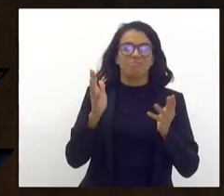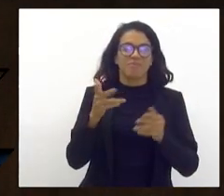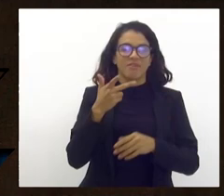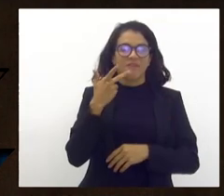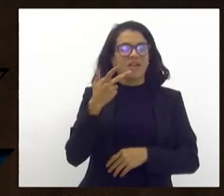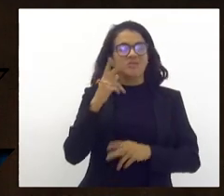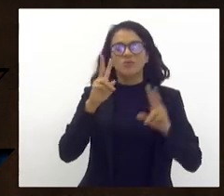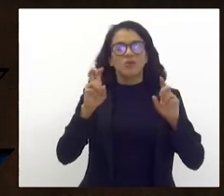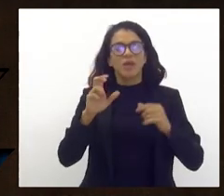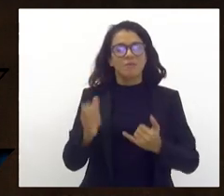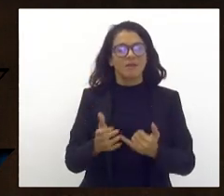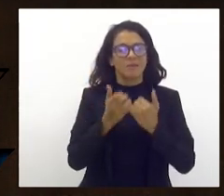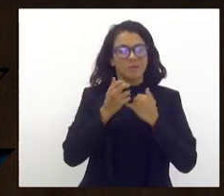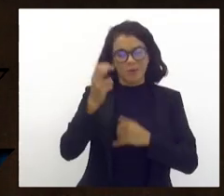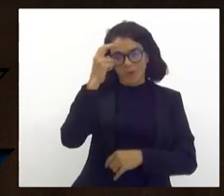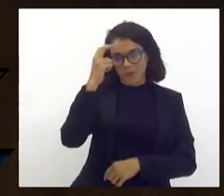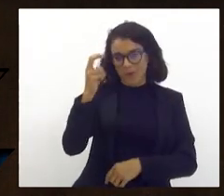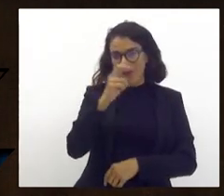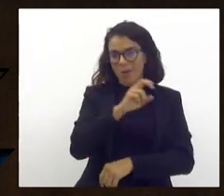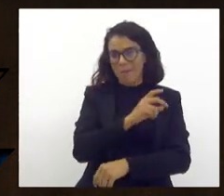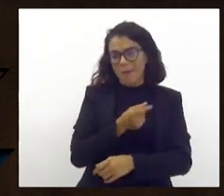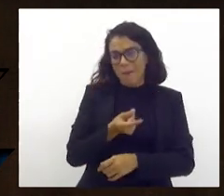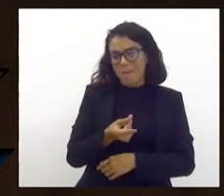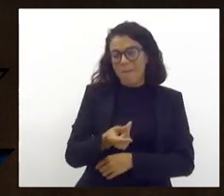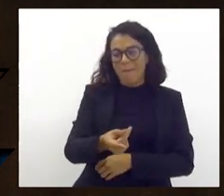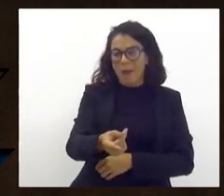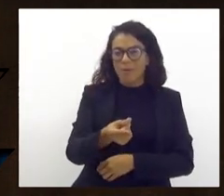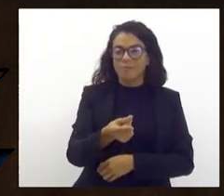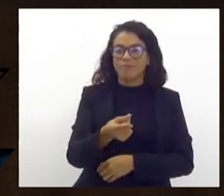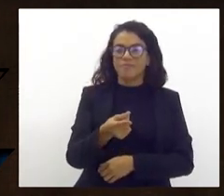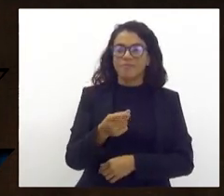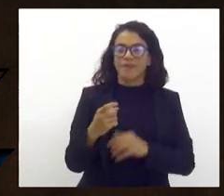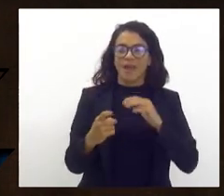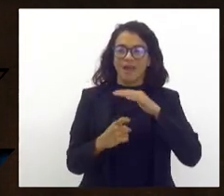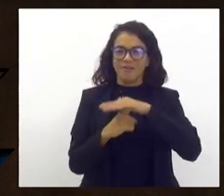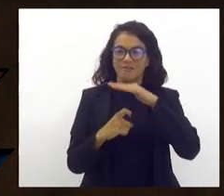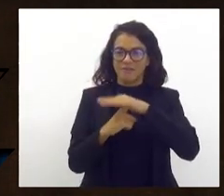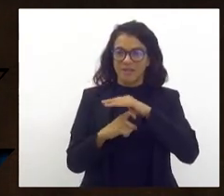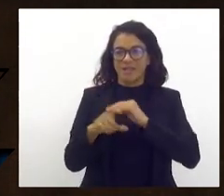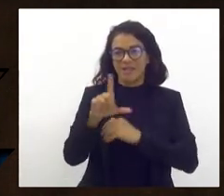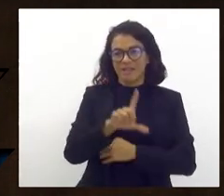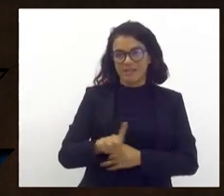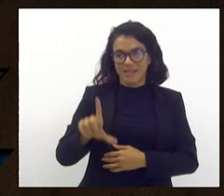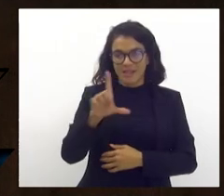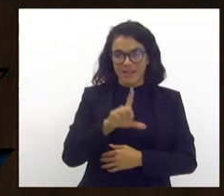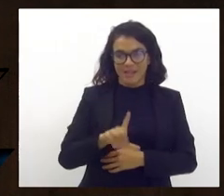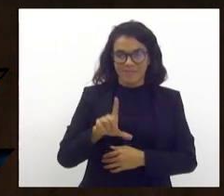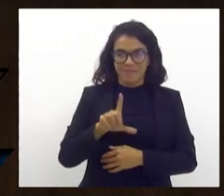como patrimônio cultural imaterial do Estado do Rio de Janeiro a Feira Literária de Periferias, a FLUP. Eu que